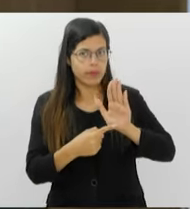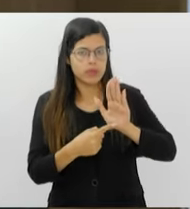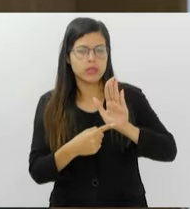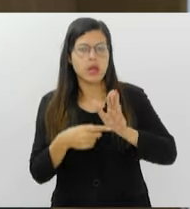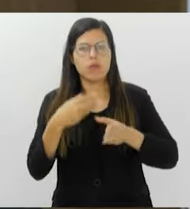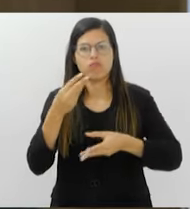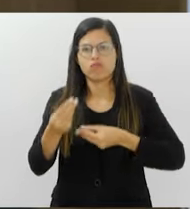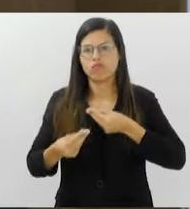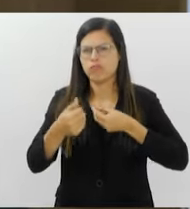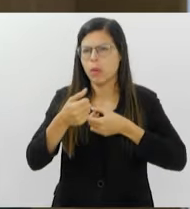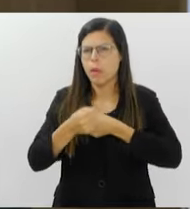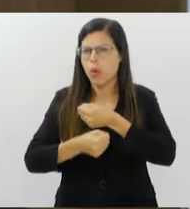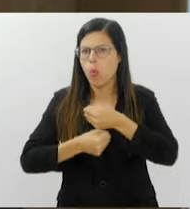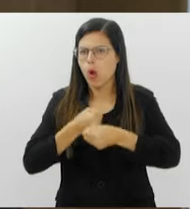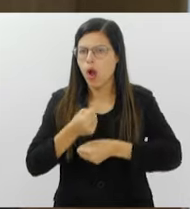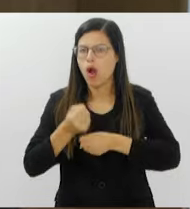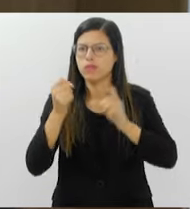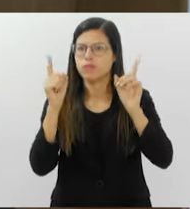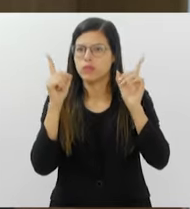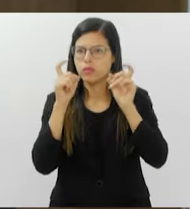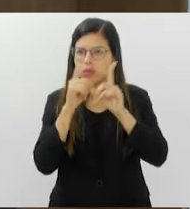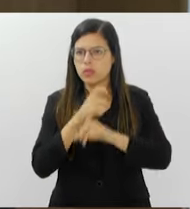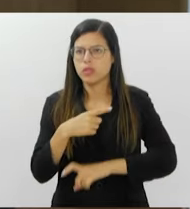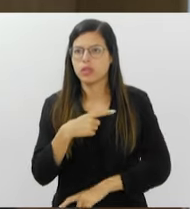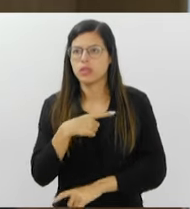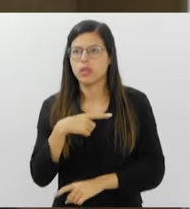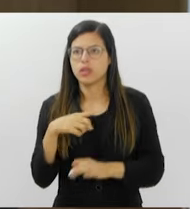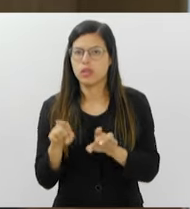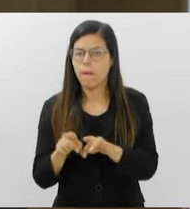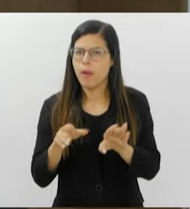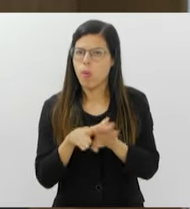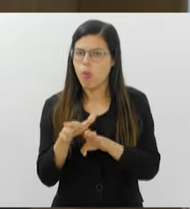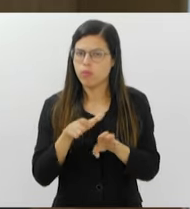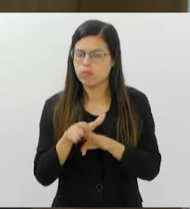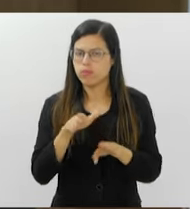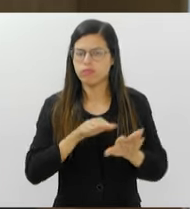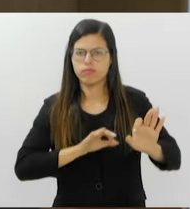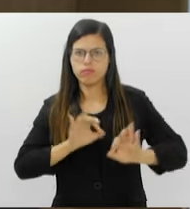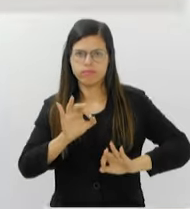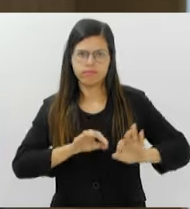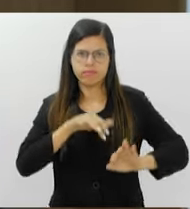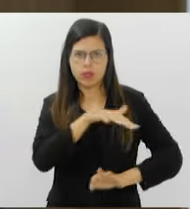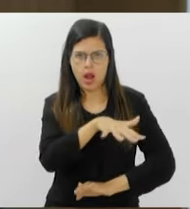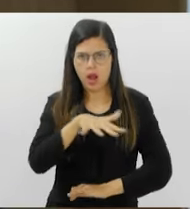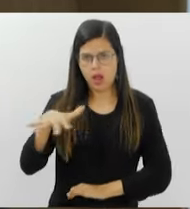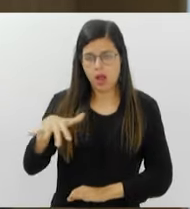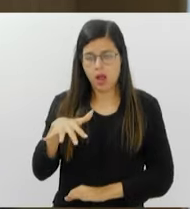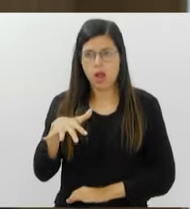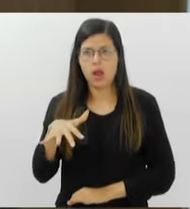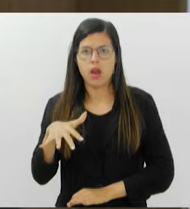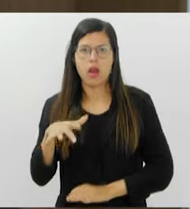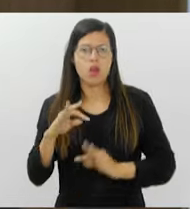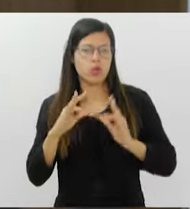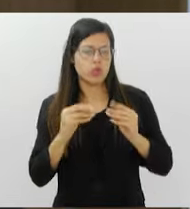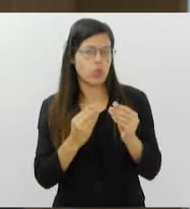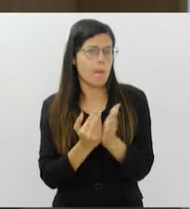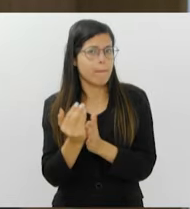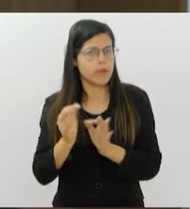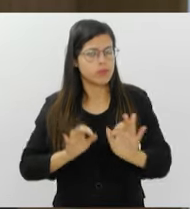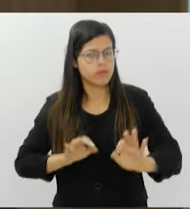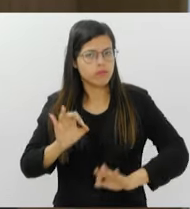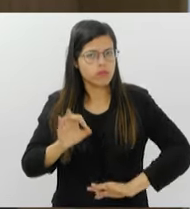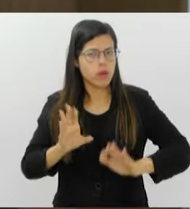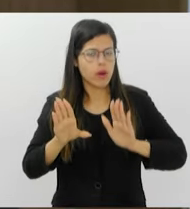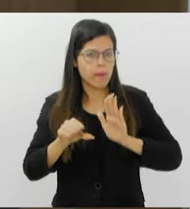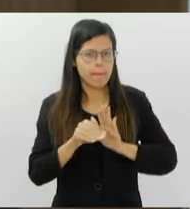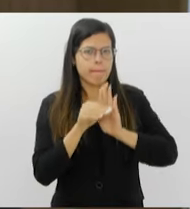primeiro ano, as dificuldades que eles têm e orientar também a elaboração para essas duas áreas. Tudo nasce na elaboração, né? Uma emenda bem escrita,